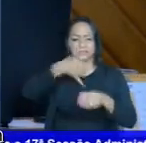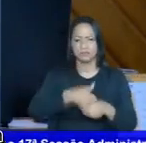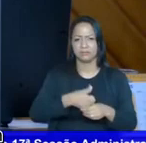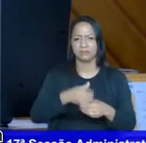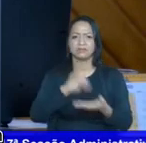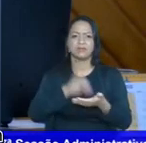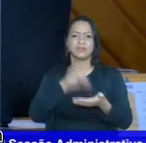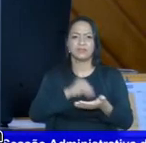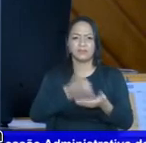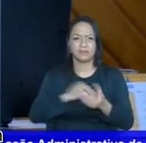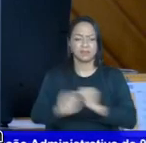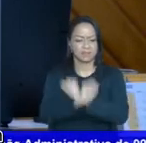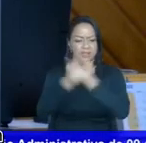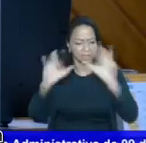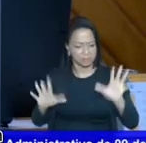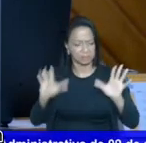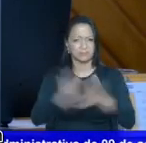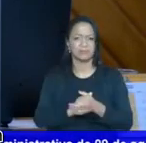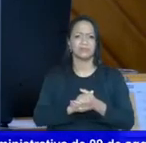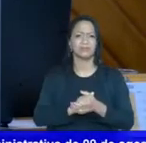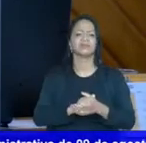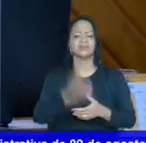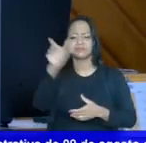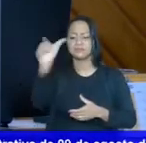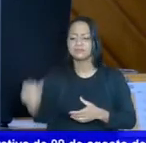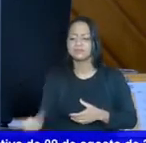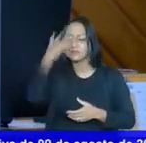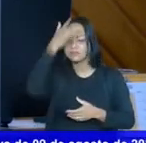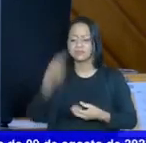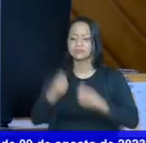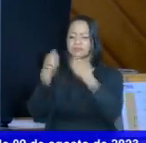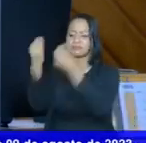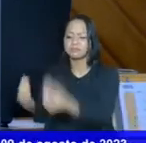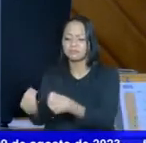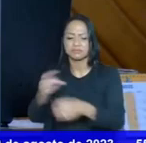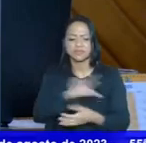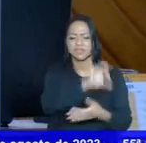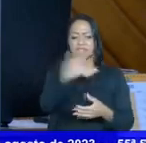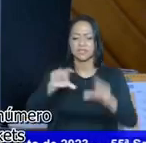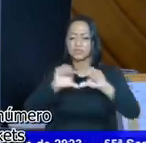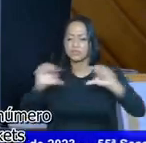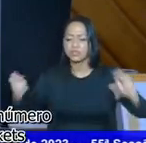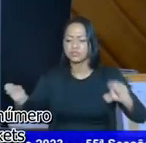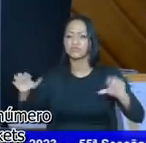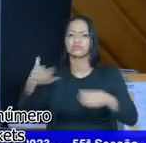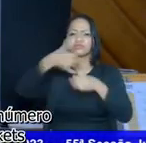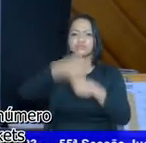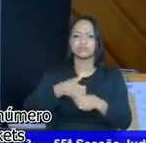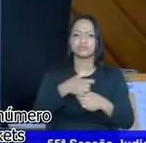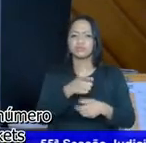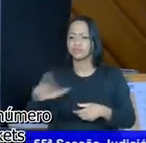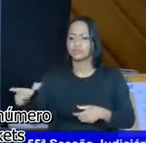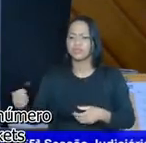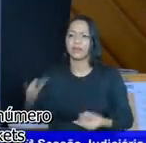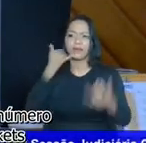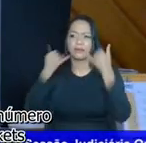demonstração efetiva, clara e transparente em relação a quem se entregou cada um dos tickets. Não existe nem a informação,